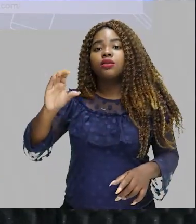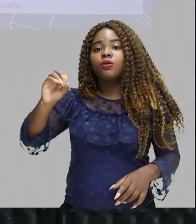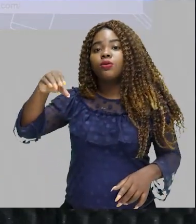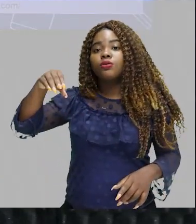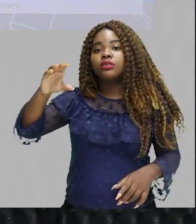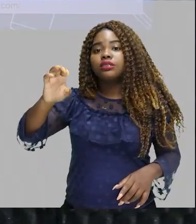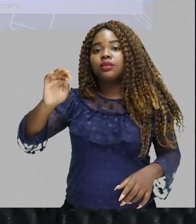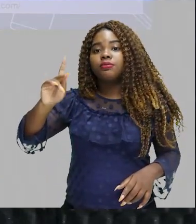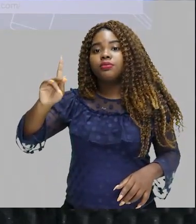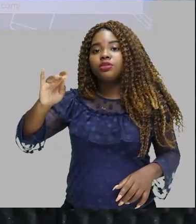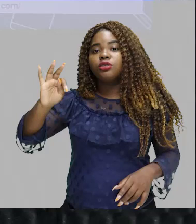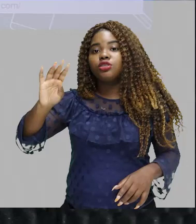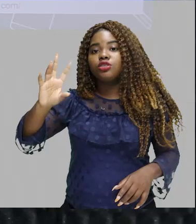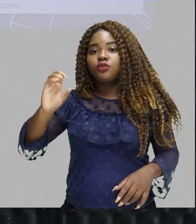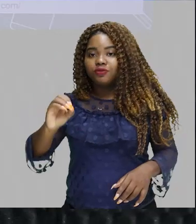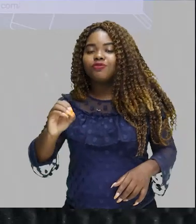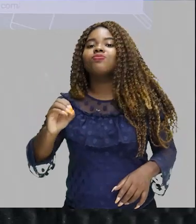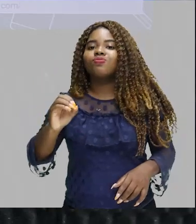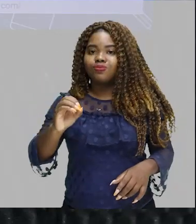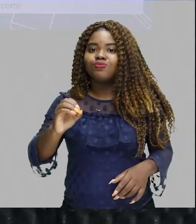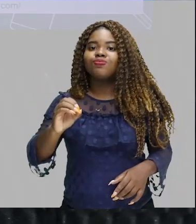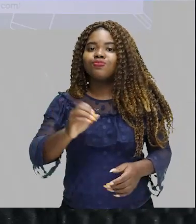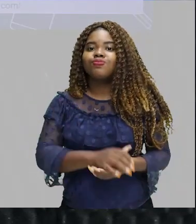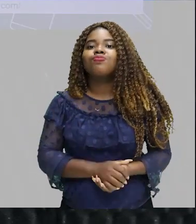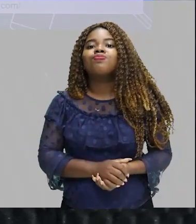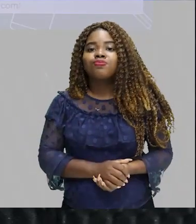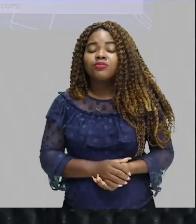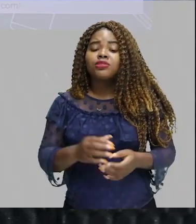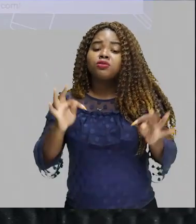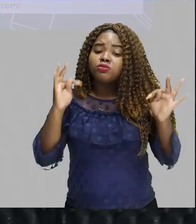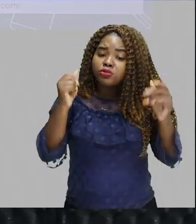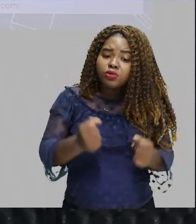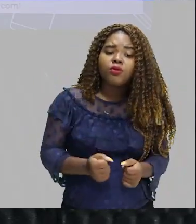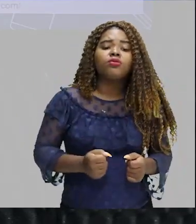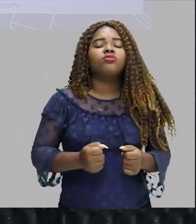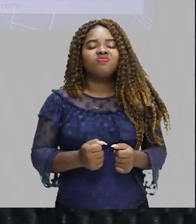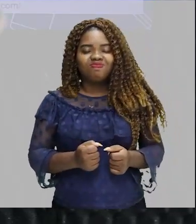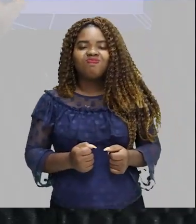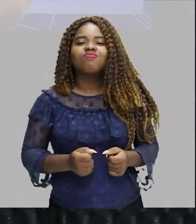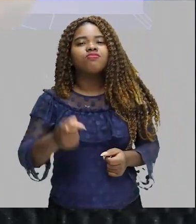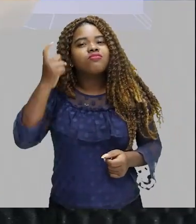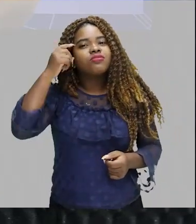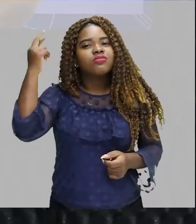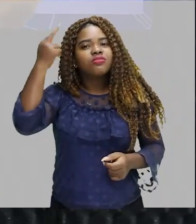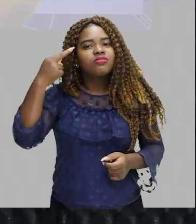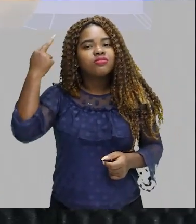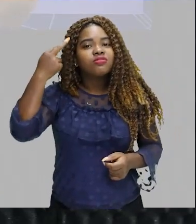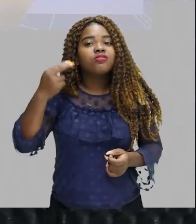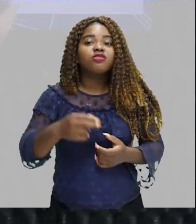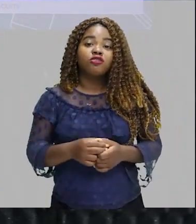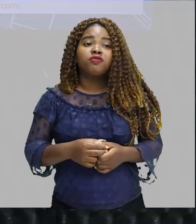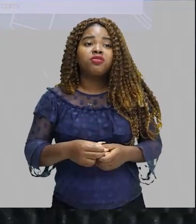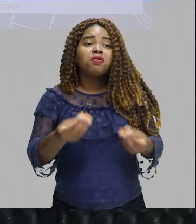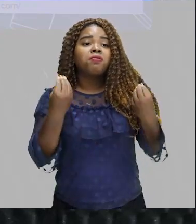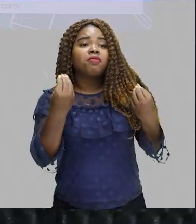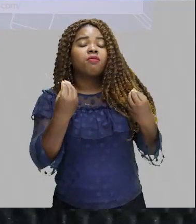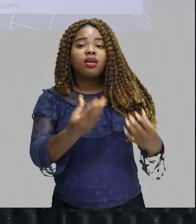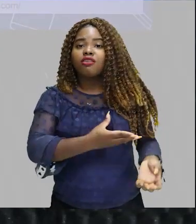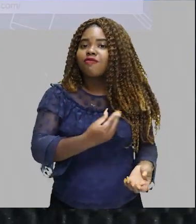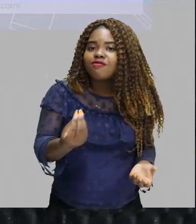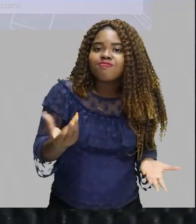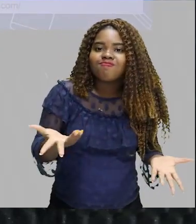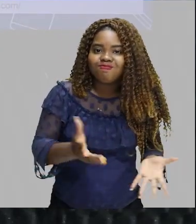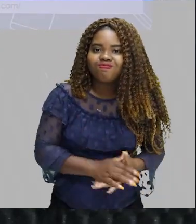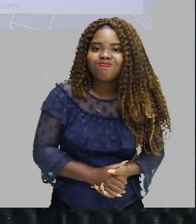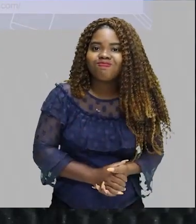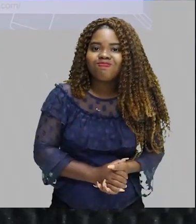opção, por alto custo de vida do setor urbano. Tudo isso, galera, leva a uma menor taxa de natalidade. Agora tu